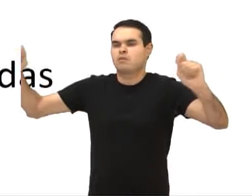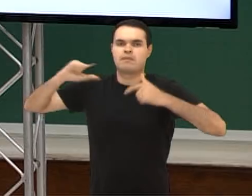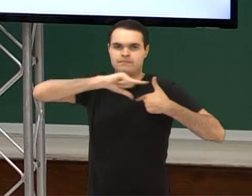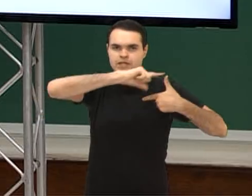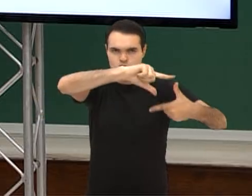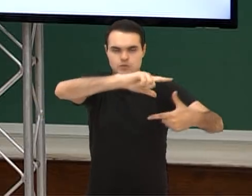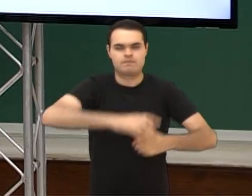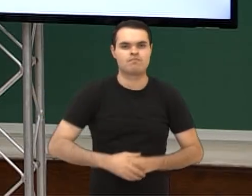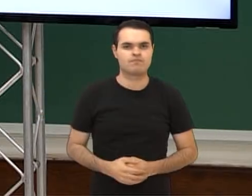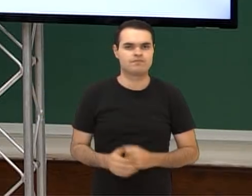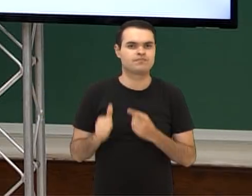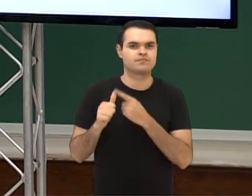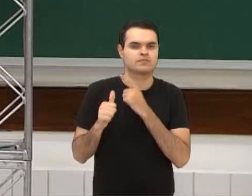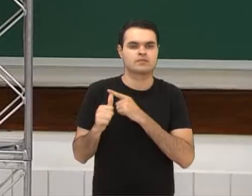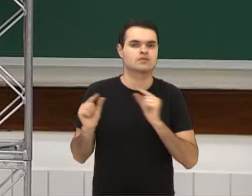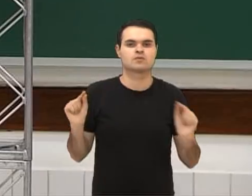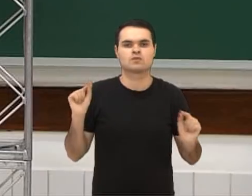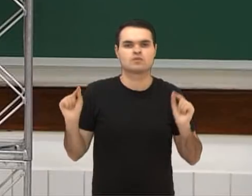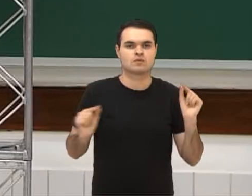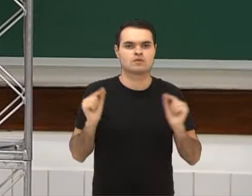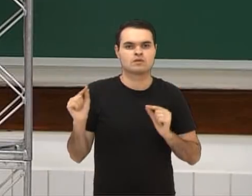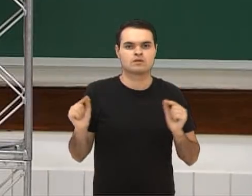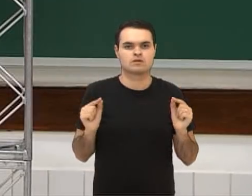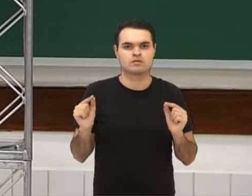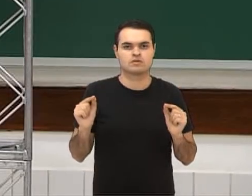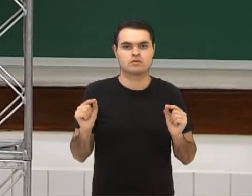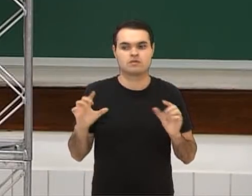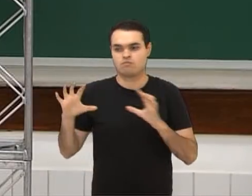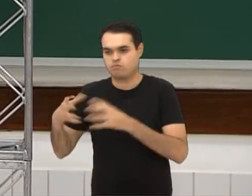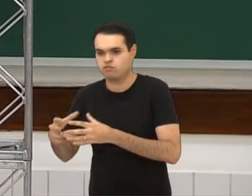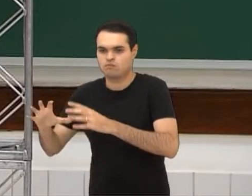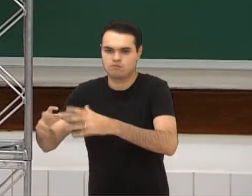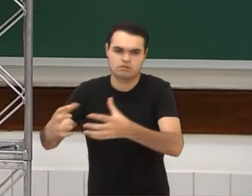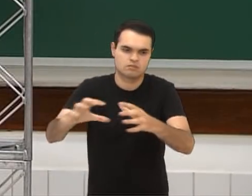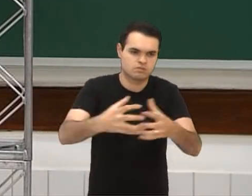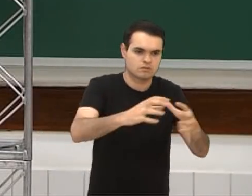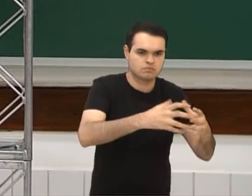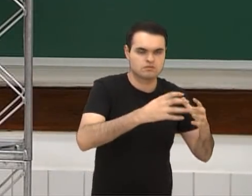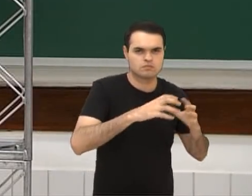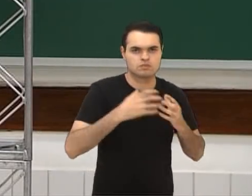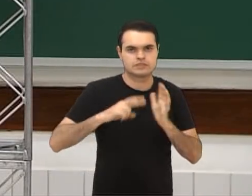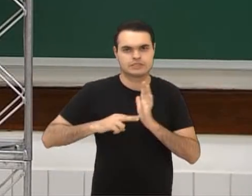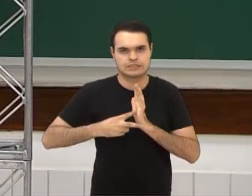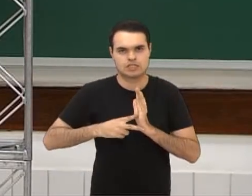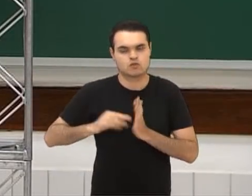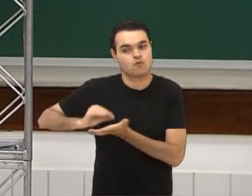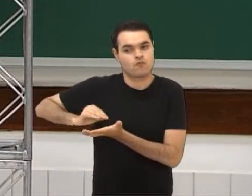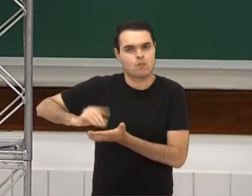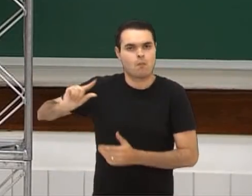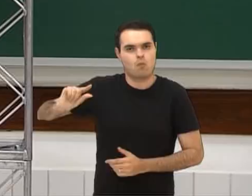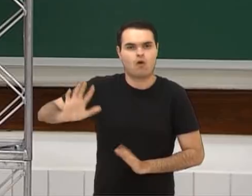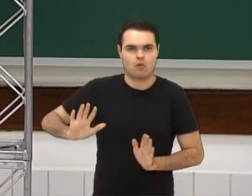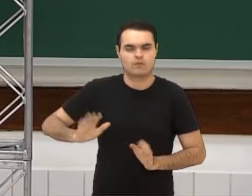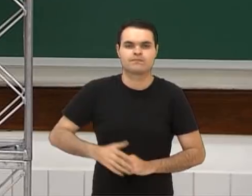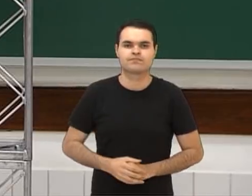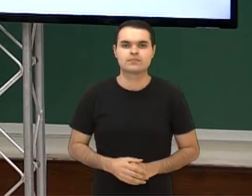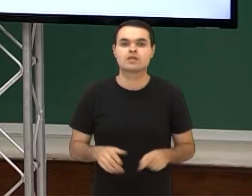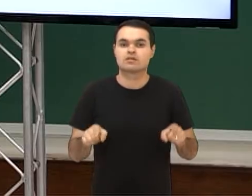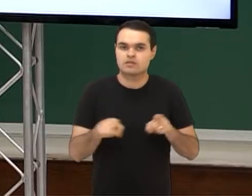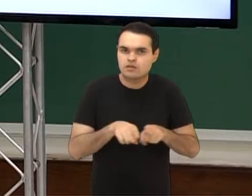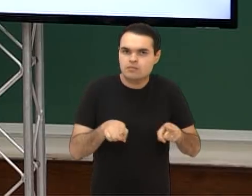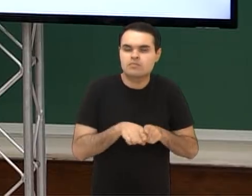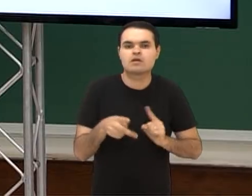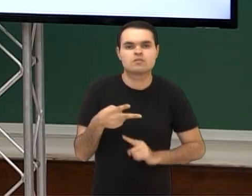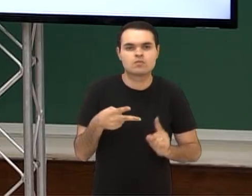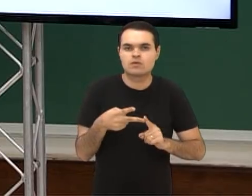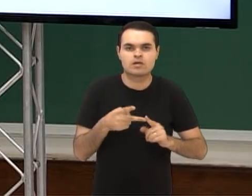tradicionais. Primeira, ausência de grandes partidos e de sindicatos. Ausência. Ainda, o uso intensivo